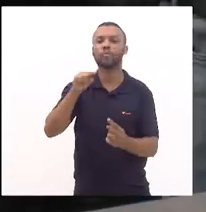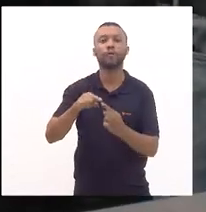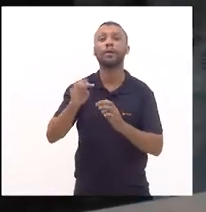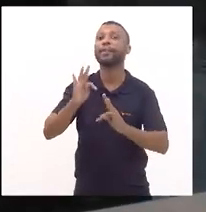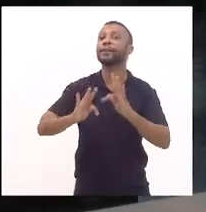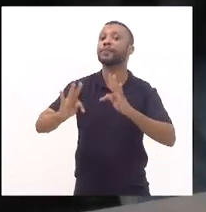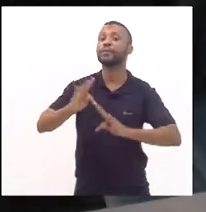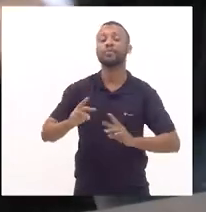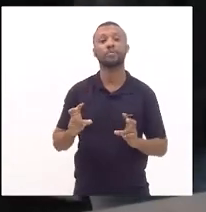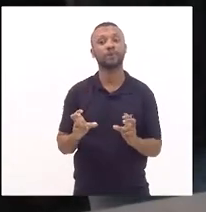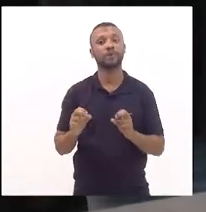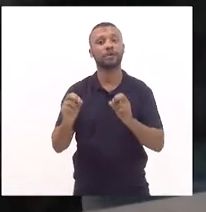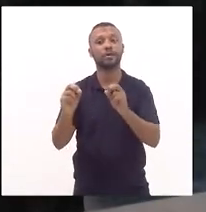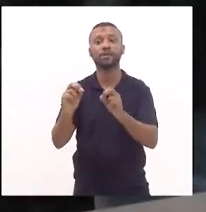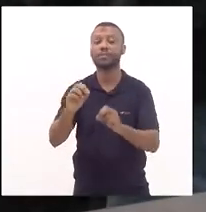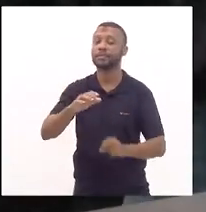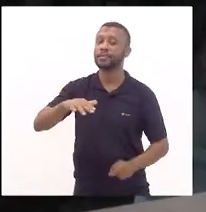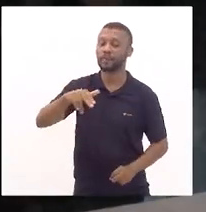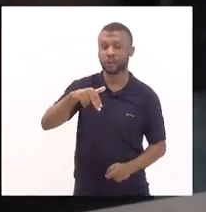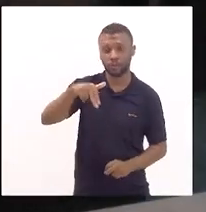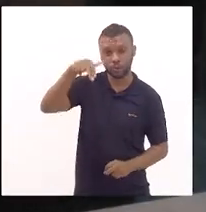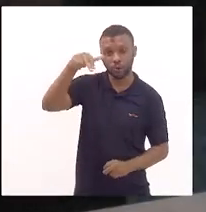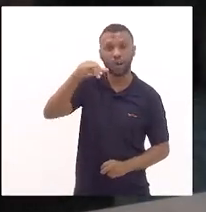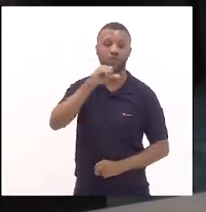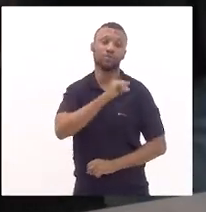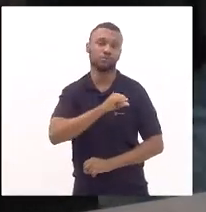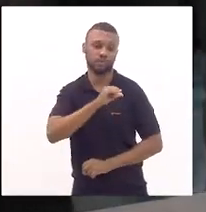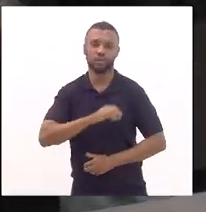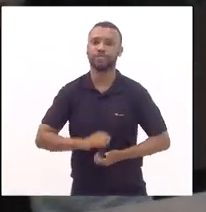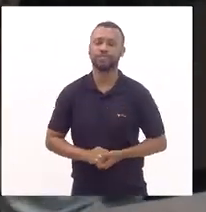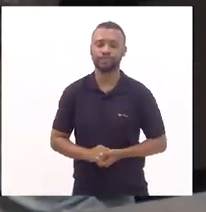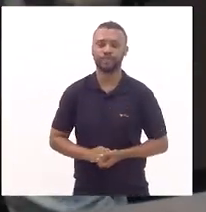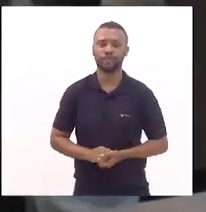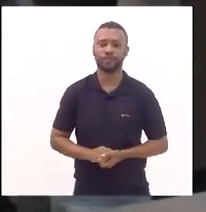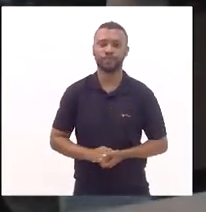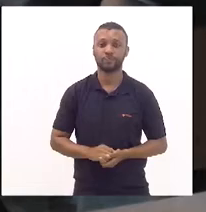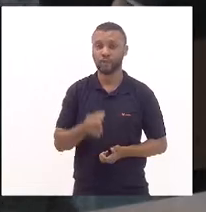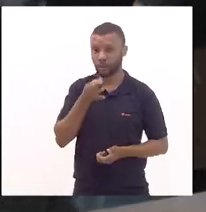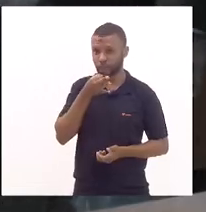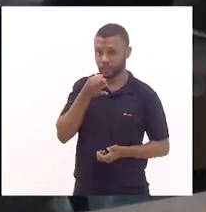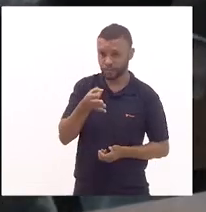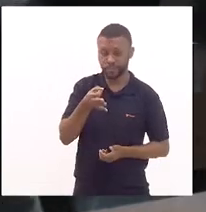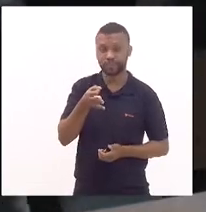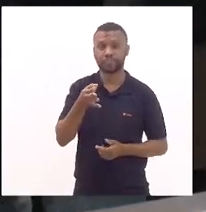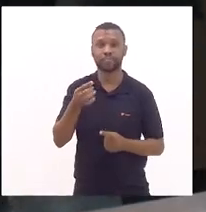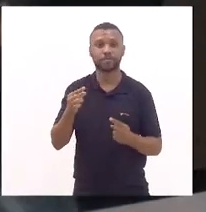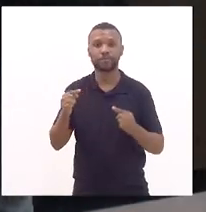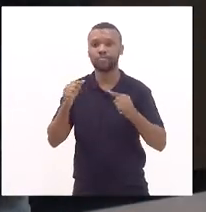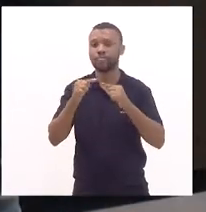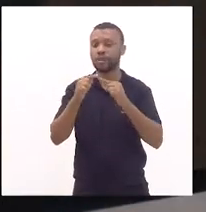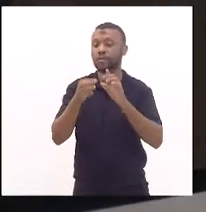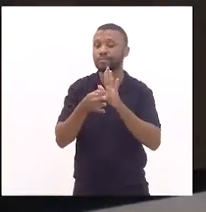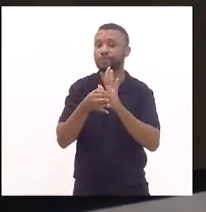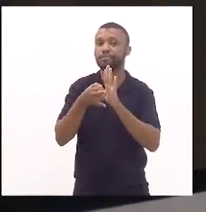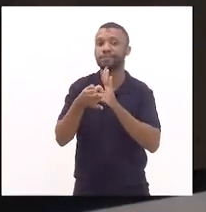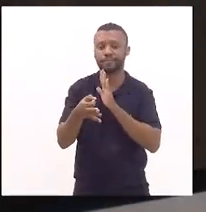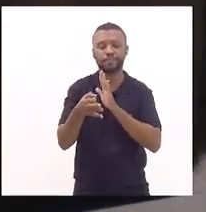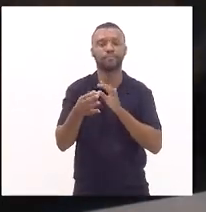de câncer na região norte fluminense. O parecer, por delegação, é pela